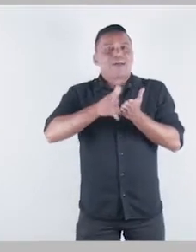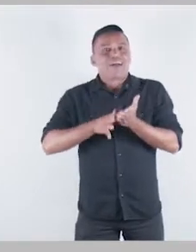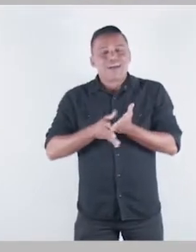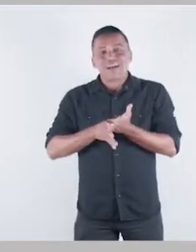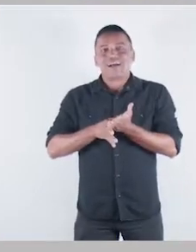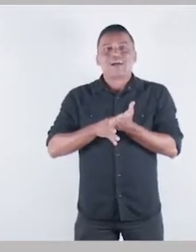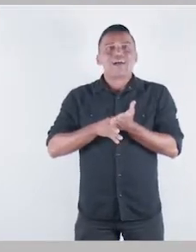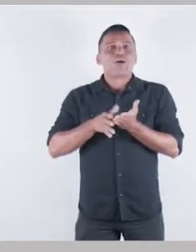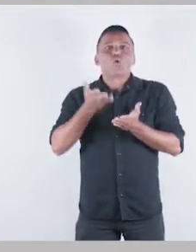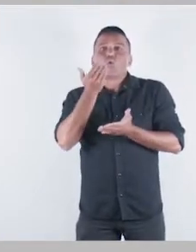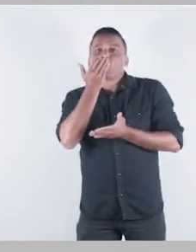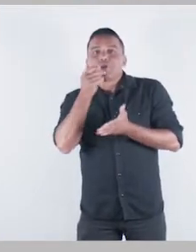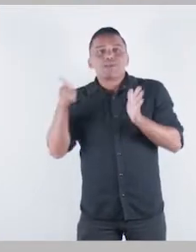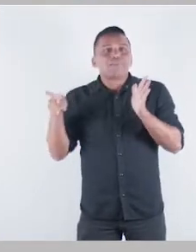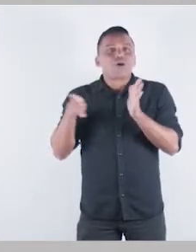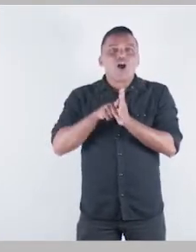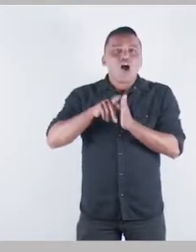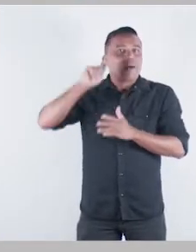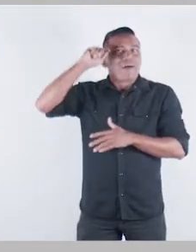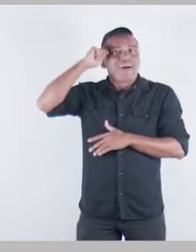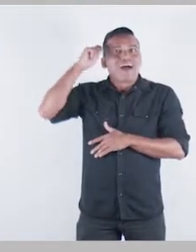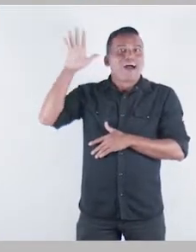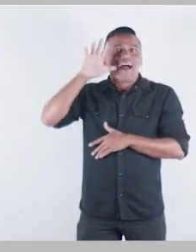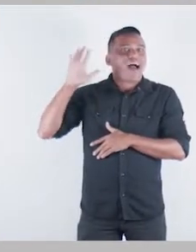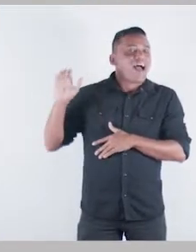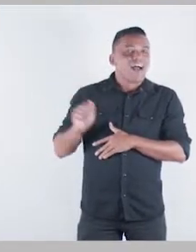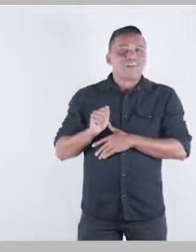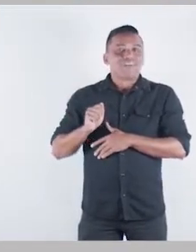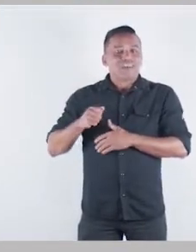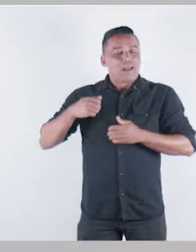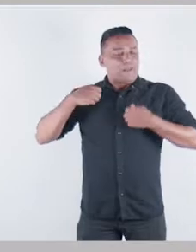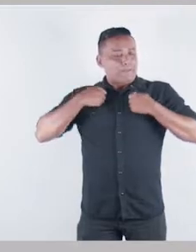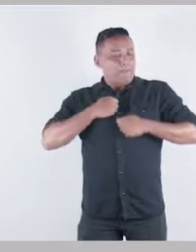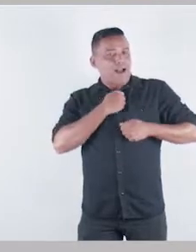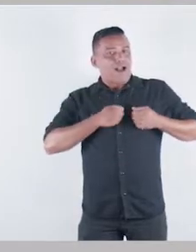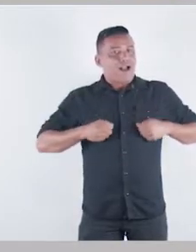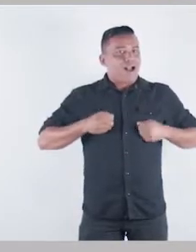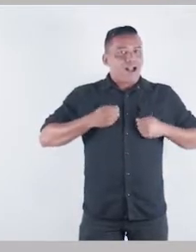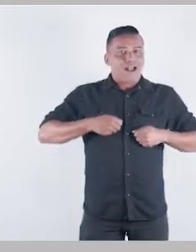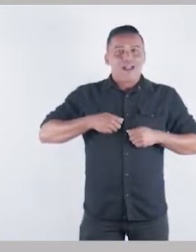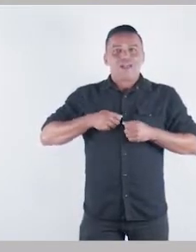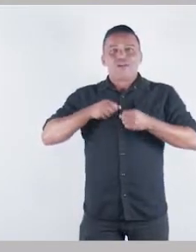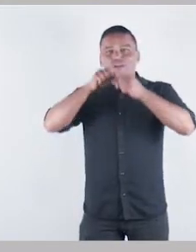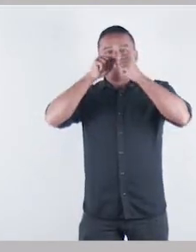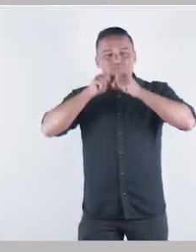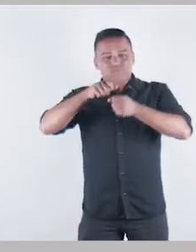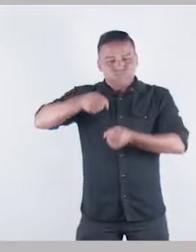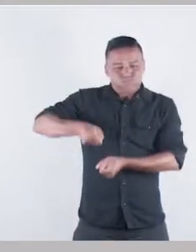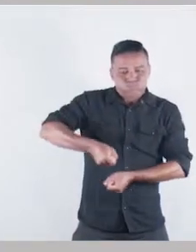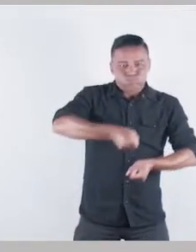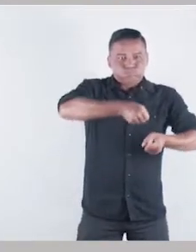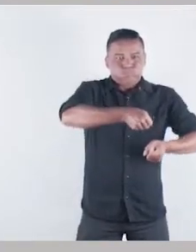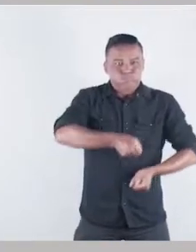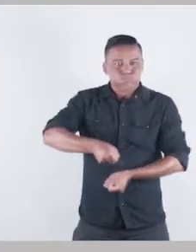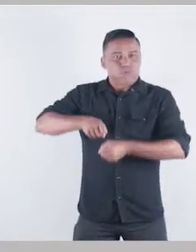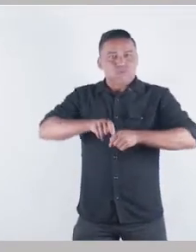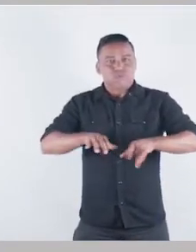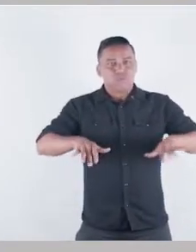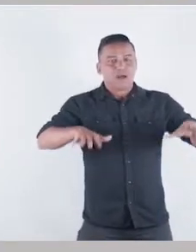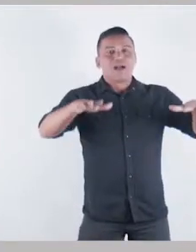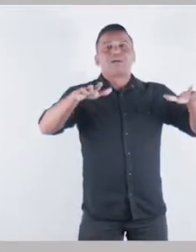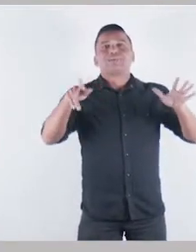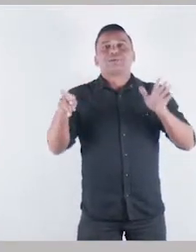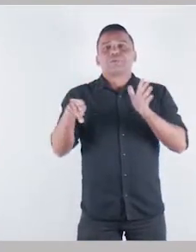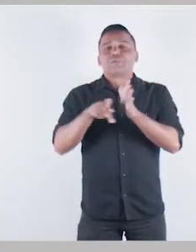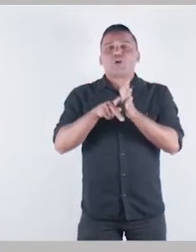e amendoim, protegido com banhos de aroeira, defumador de 7 pembas, ponto cruzado de Ogum